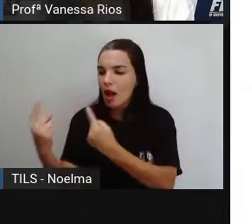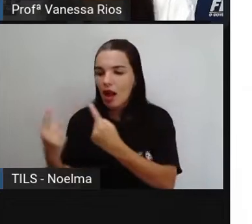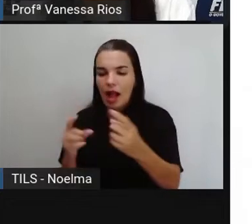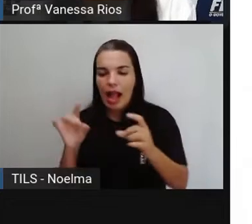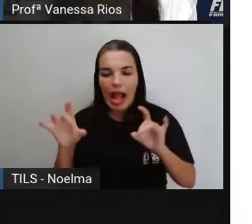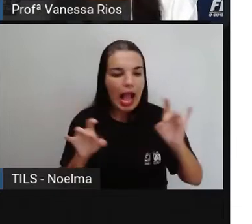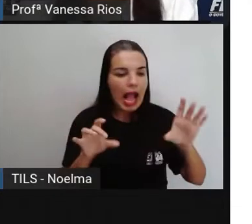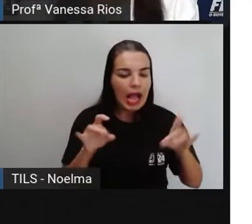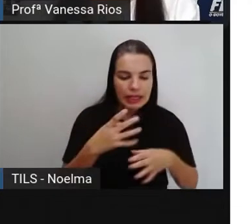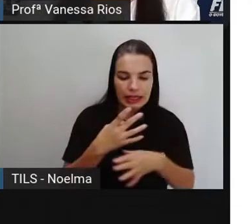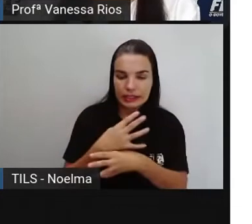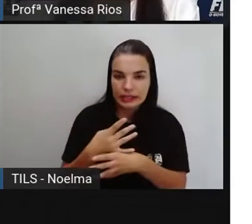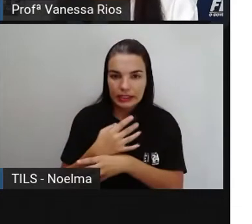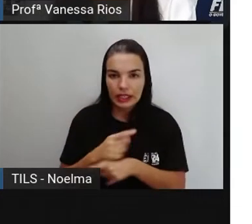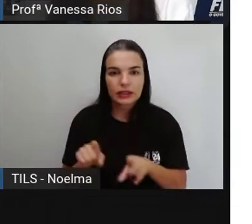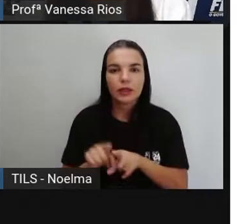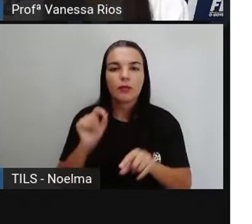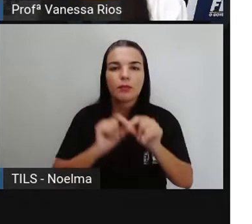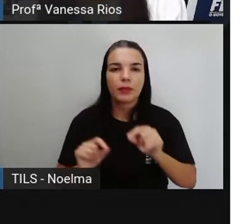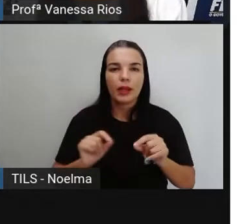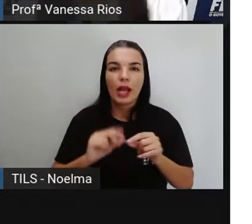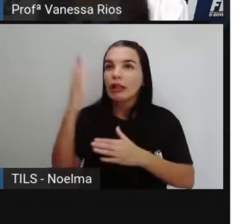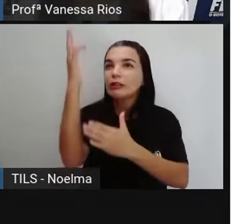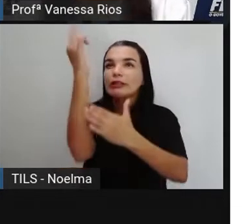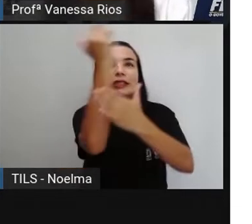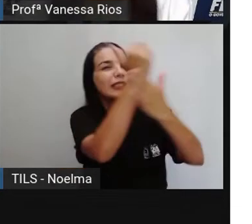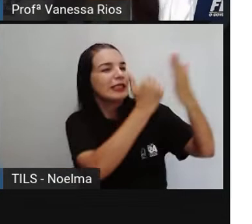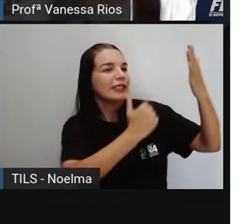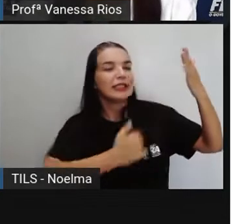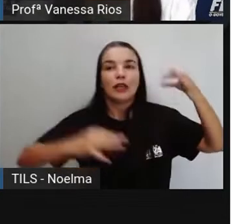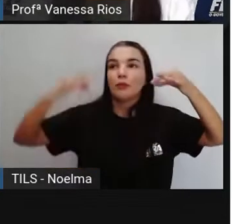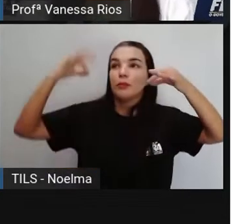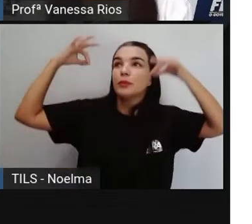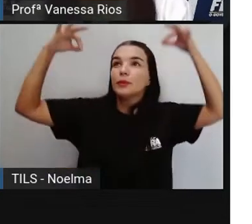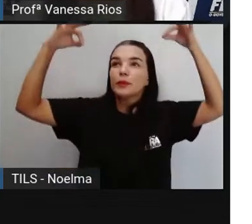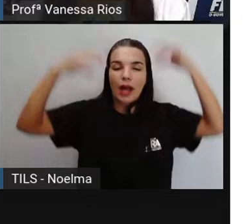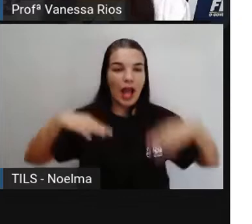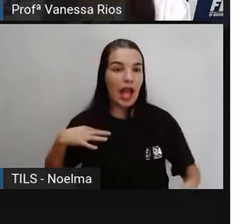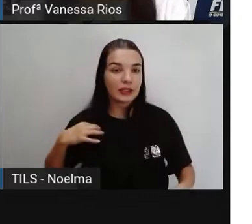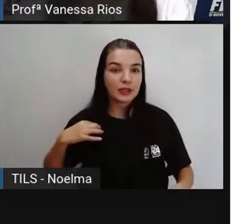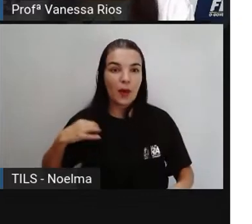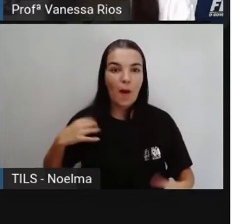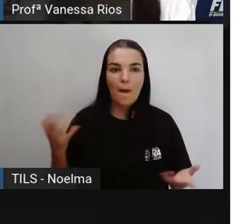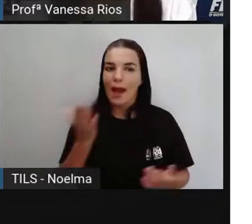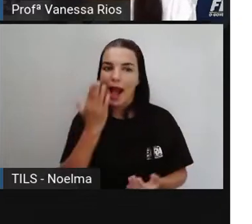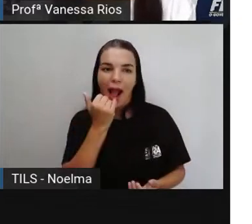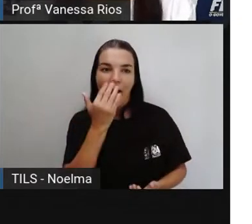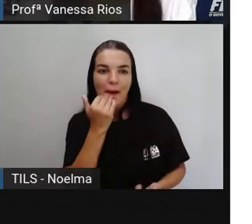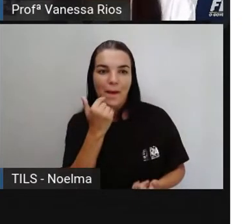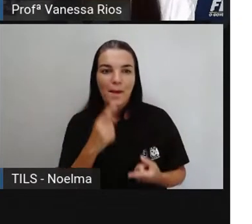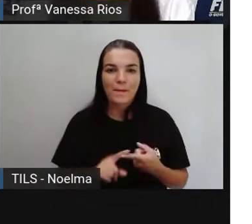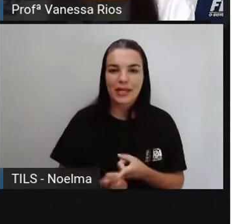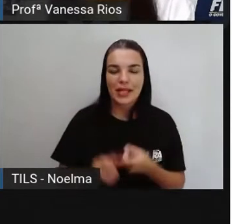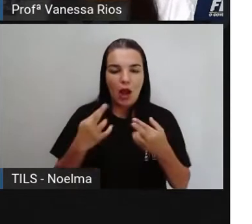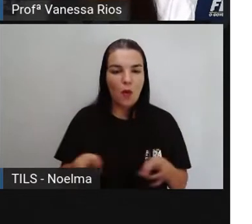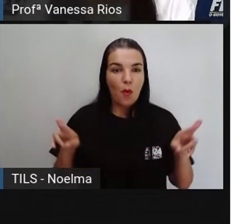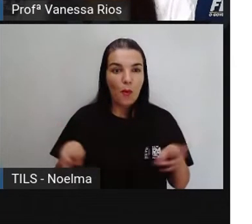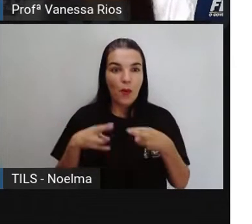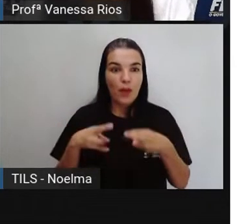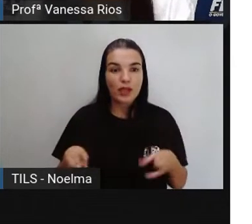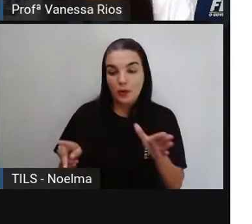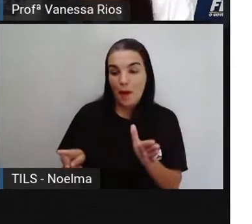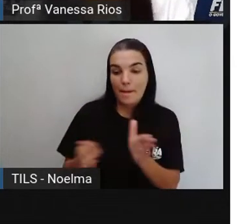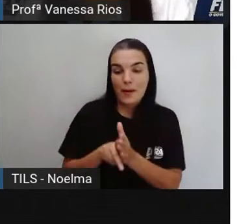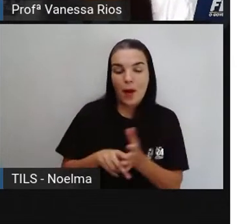e ganham destaque aí a ornamentação, os trajes típicos, as comidas, o ritmo próprio que